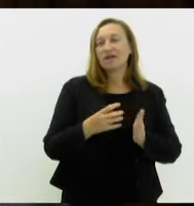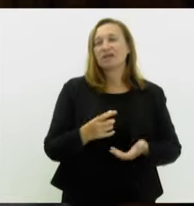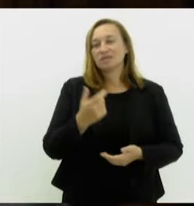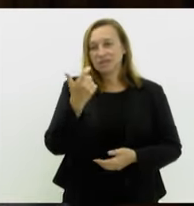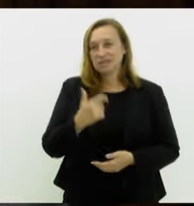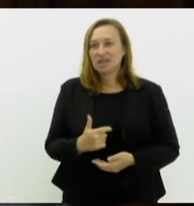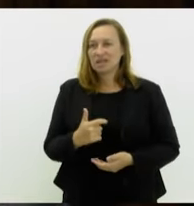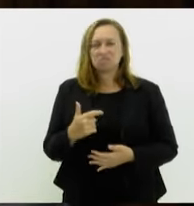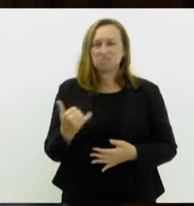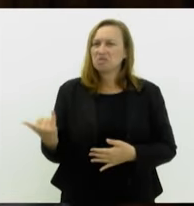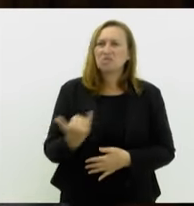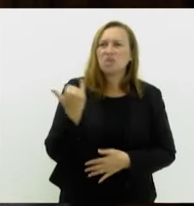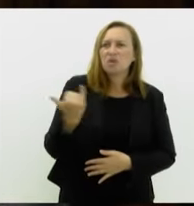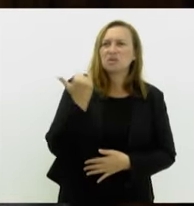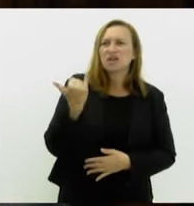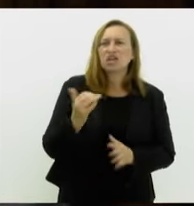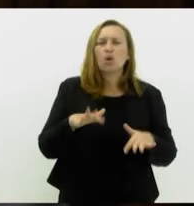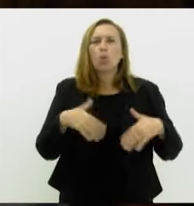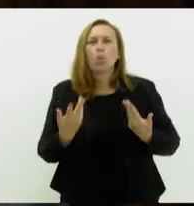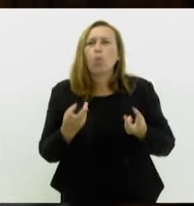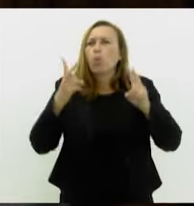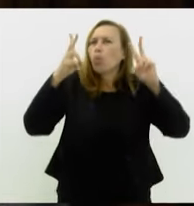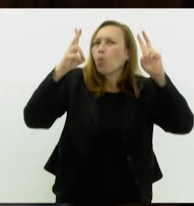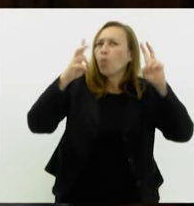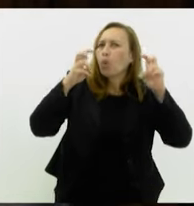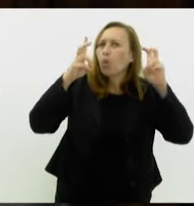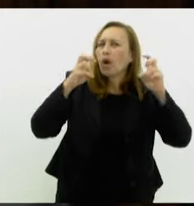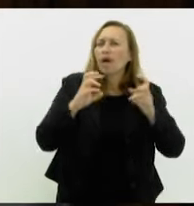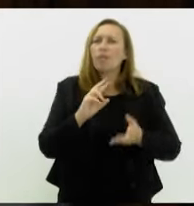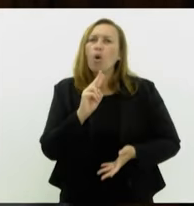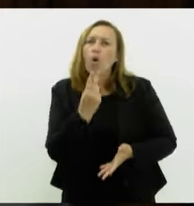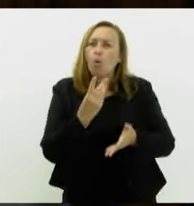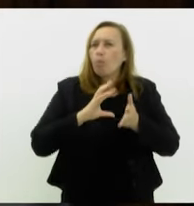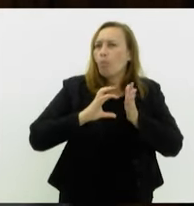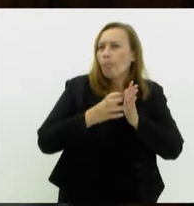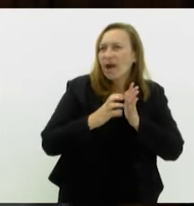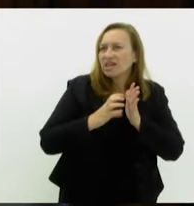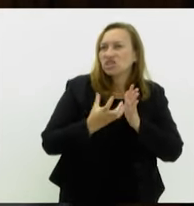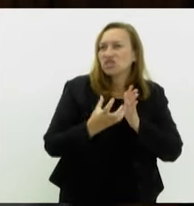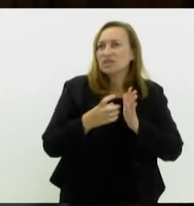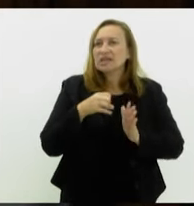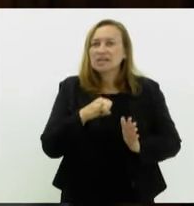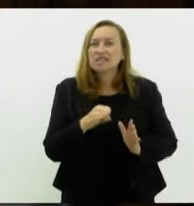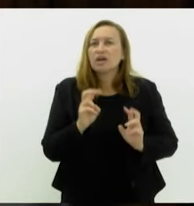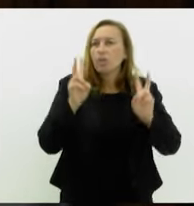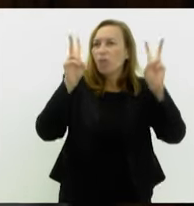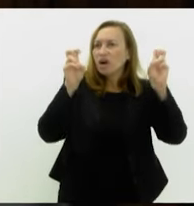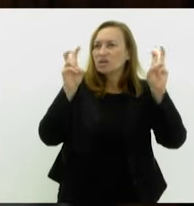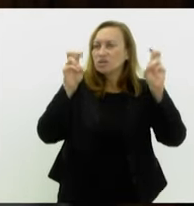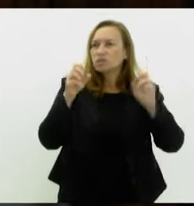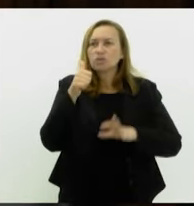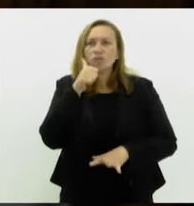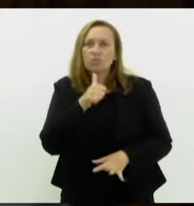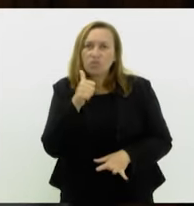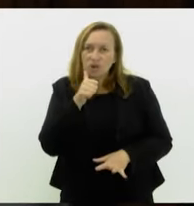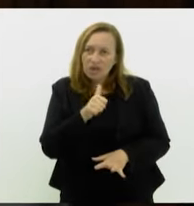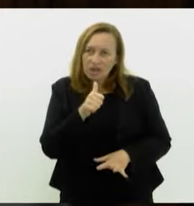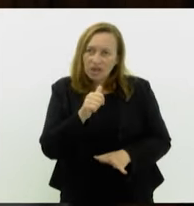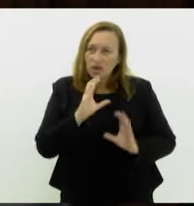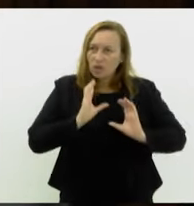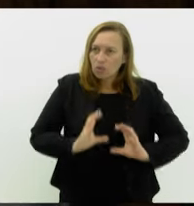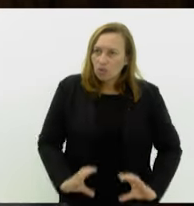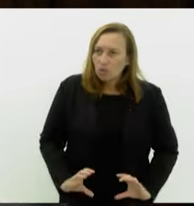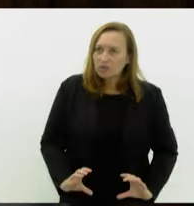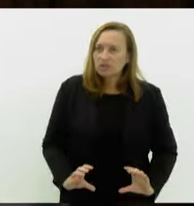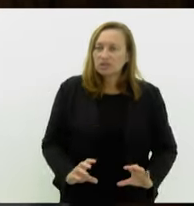qual fosse o tema ou o partido melhor dizendo se era uma questão da mulher esse comportamento era da